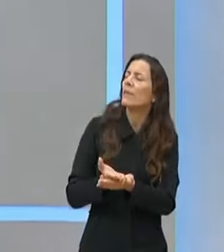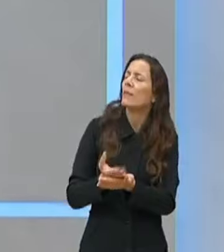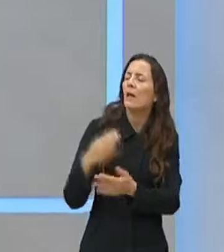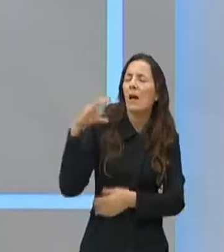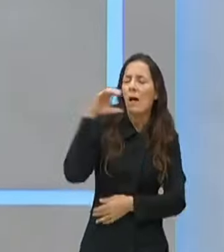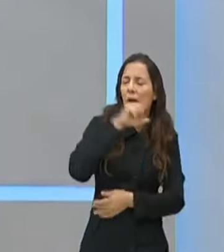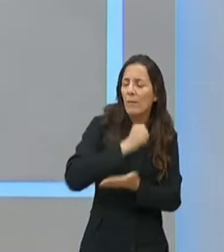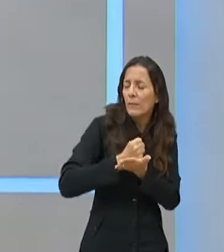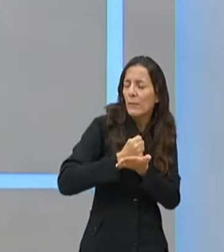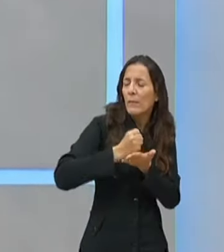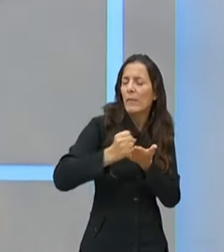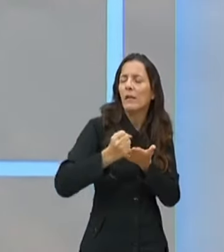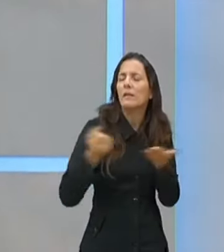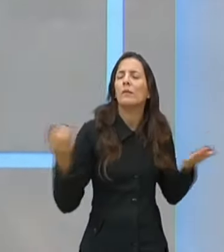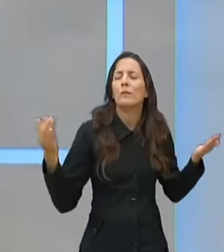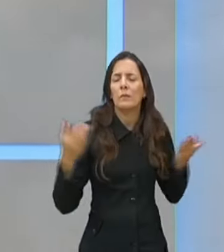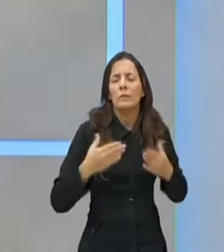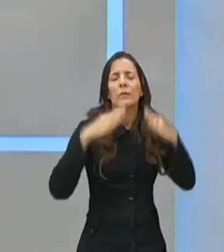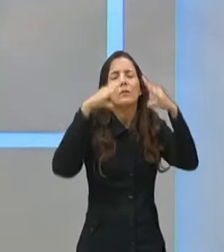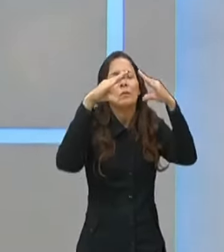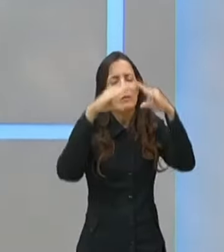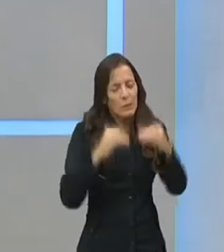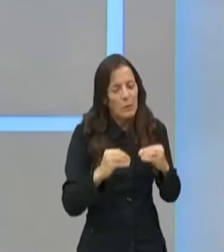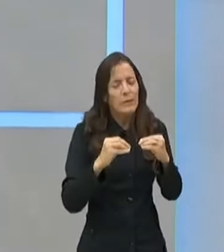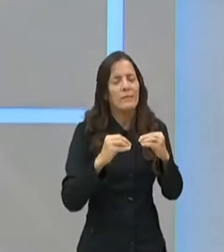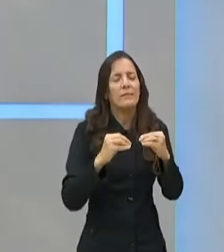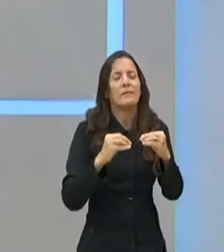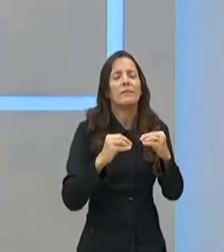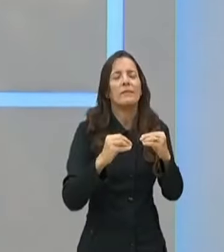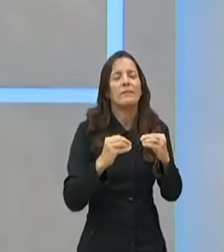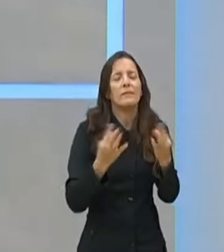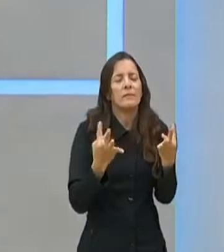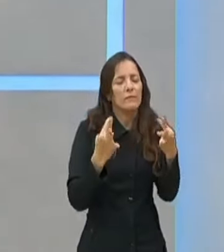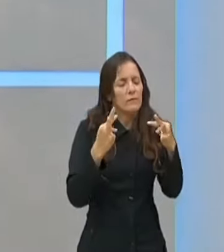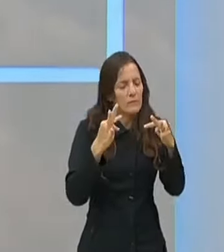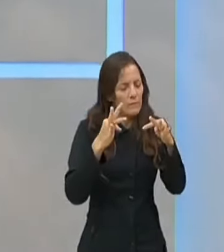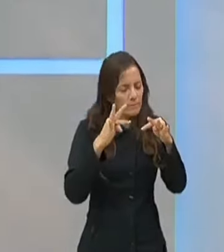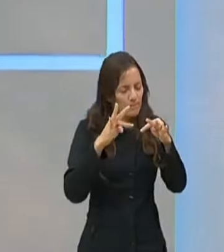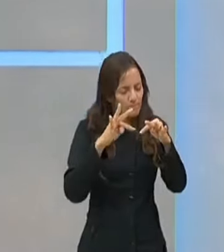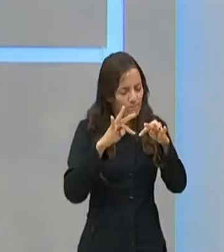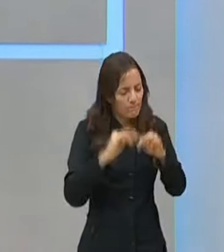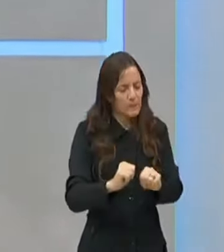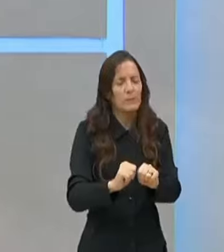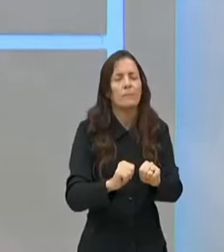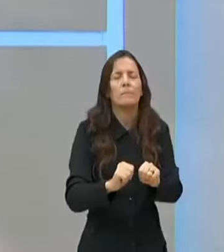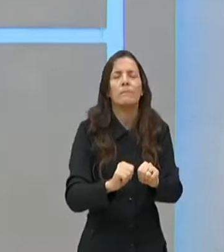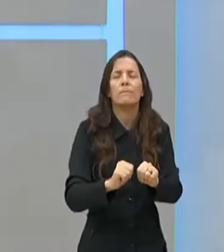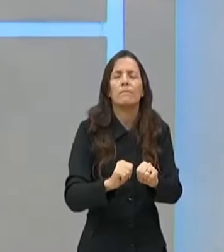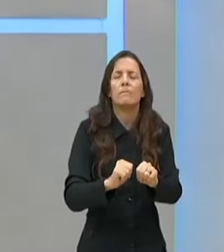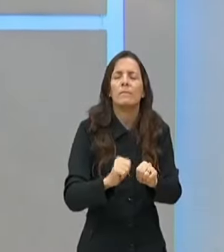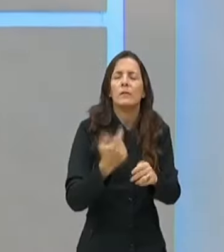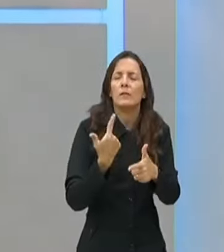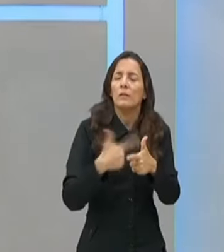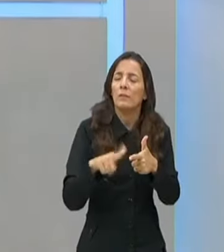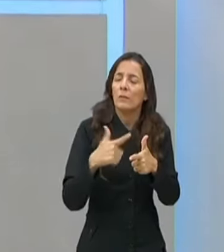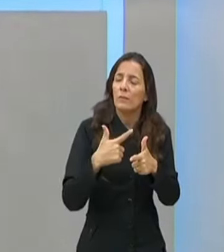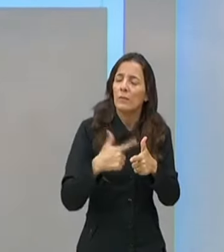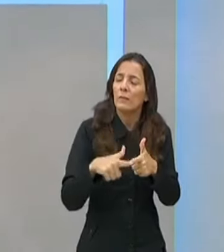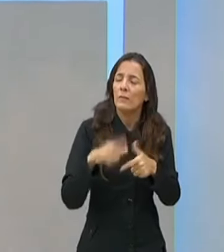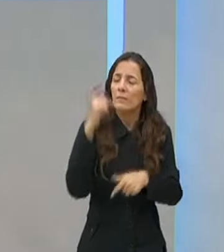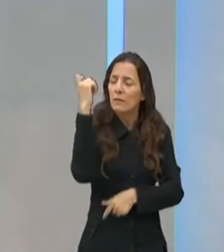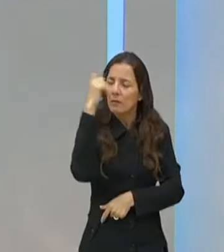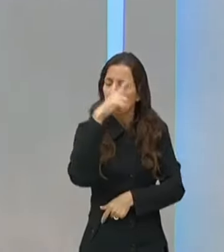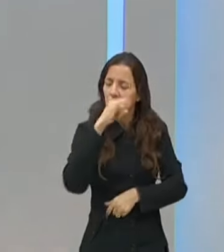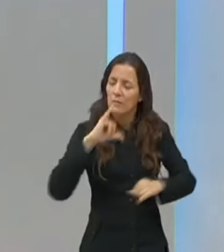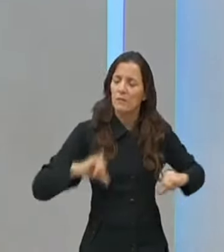que esta noite é uma noite de fim, de provações, de